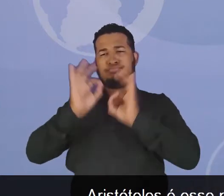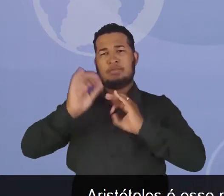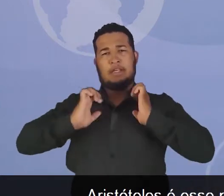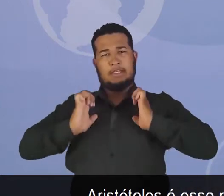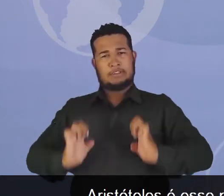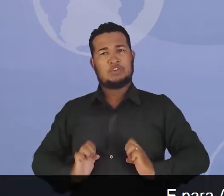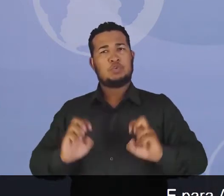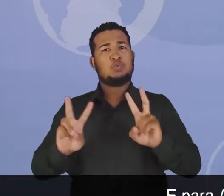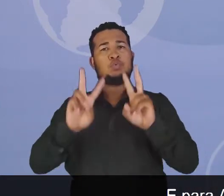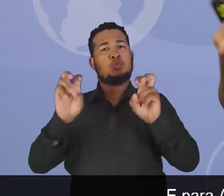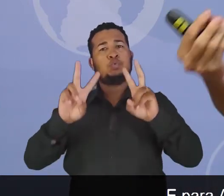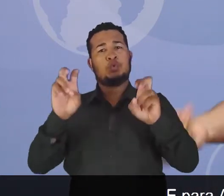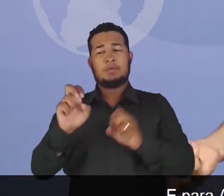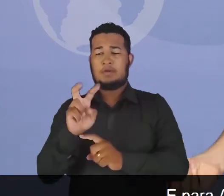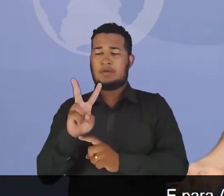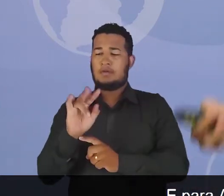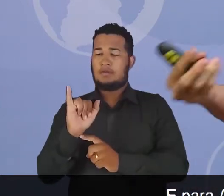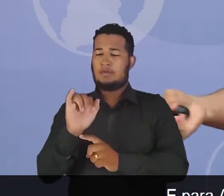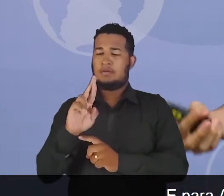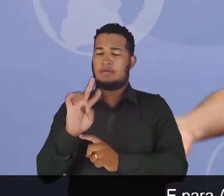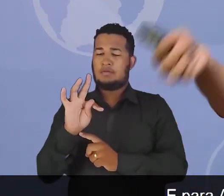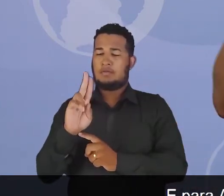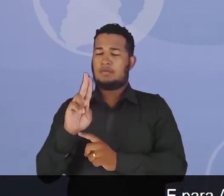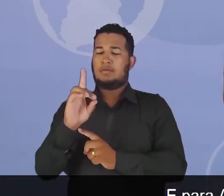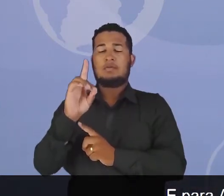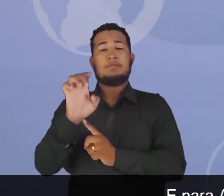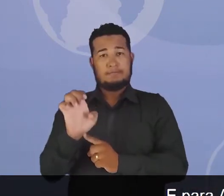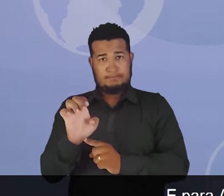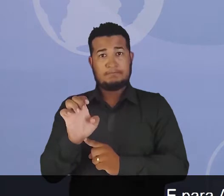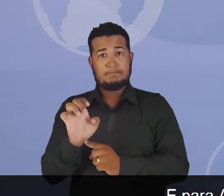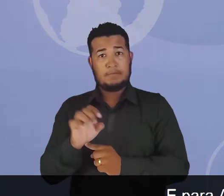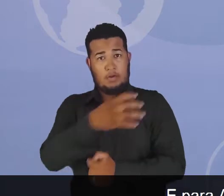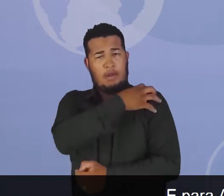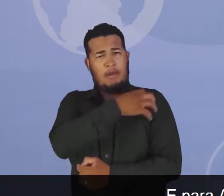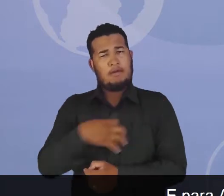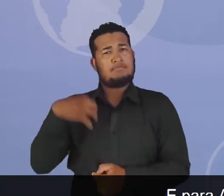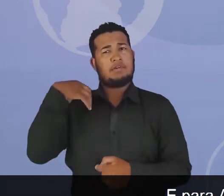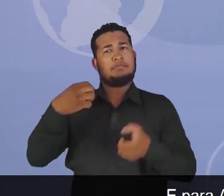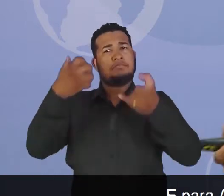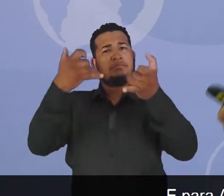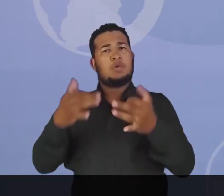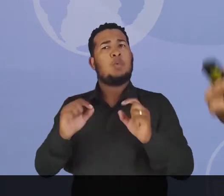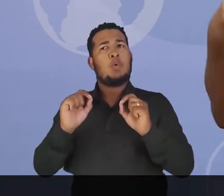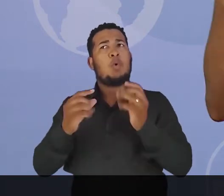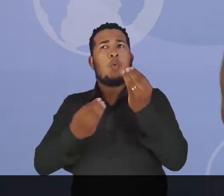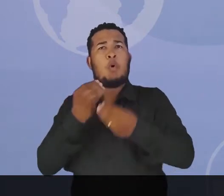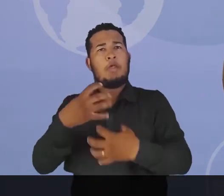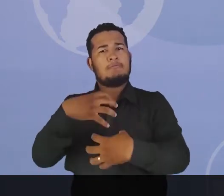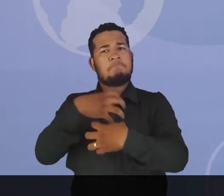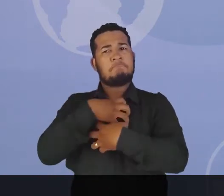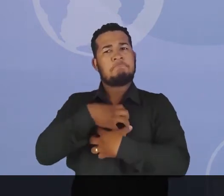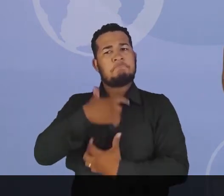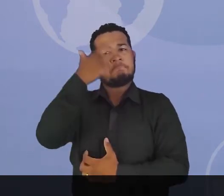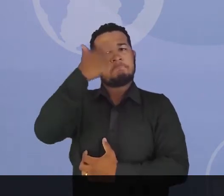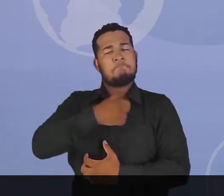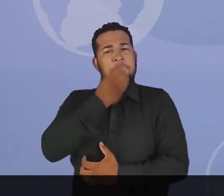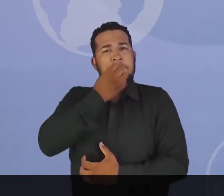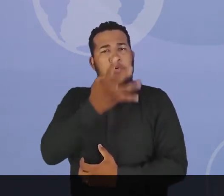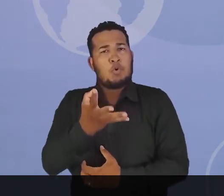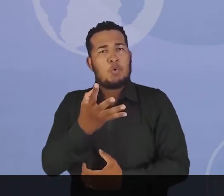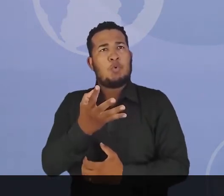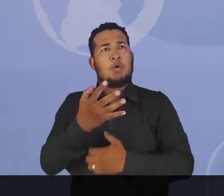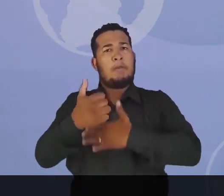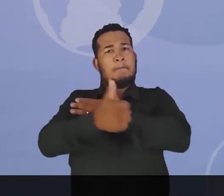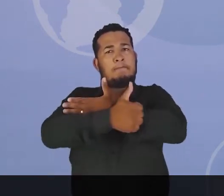de virtude. E para Aristóteles, gente, como é que nos tornamos pessoas boas? Como é que nós nos tornamos